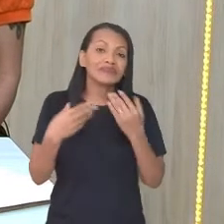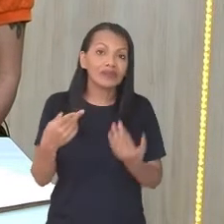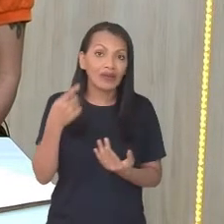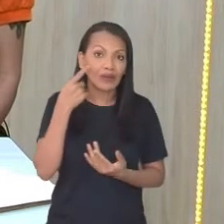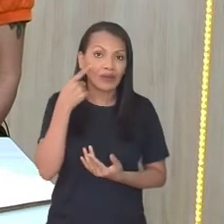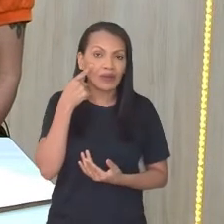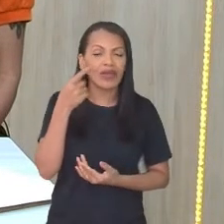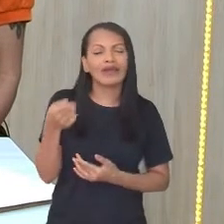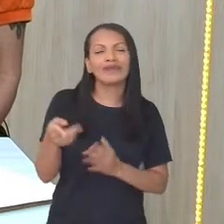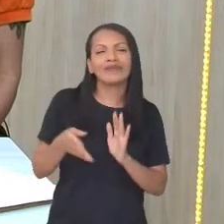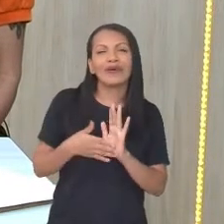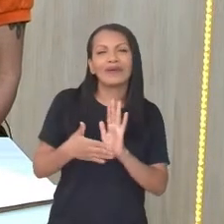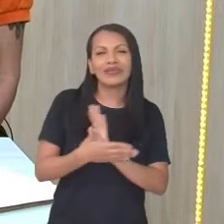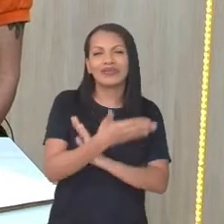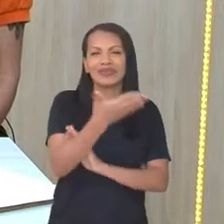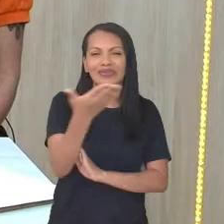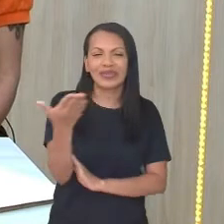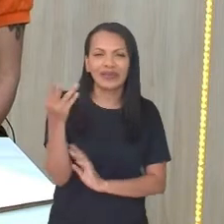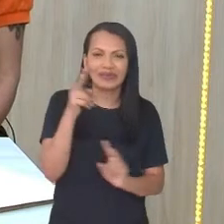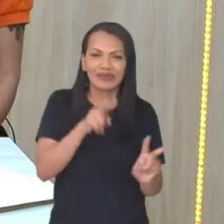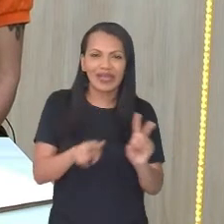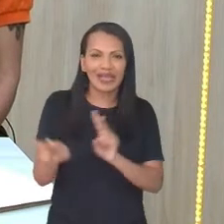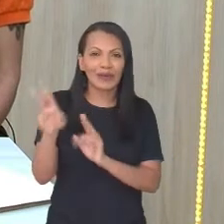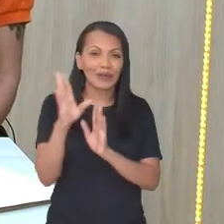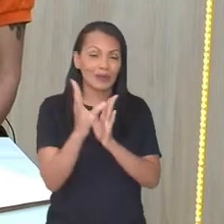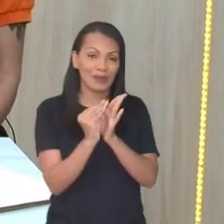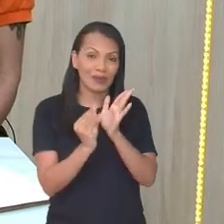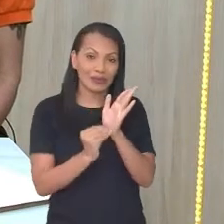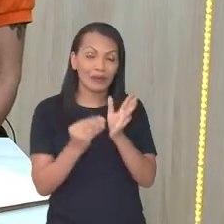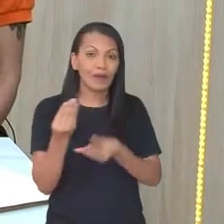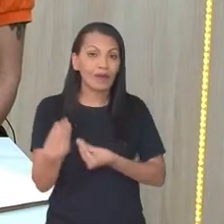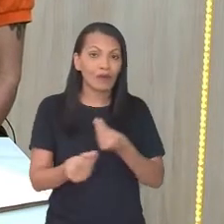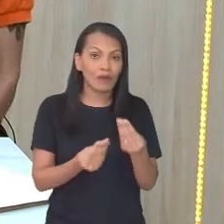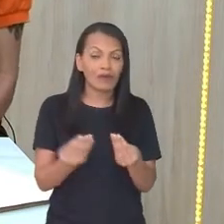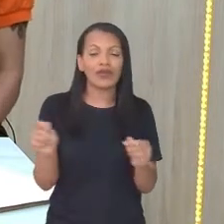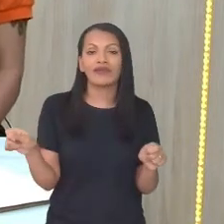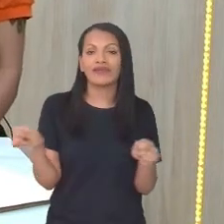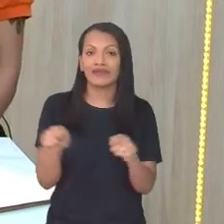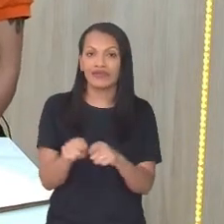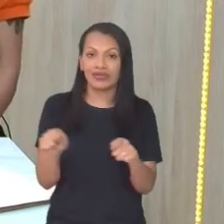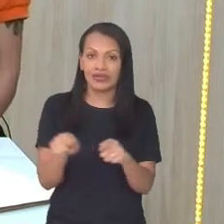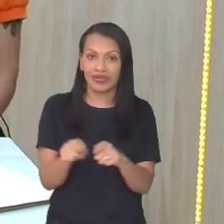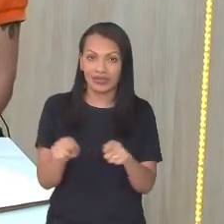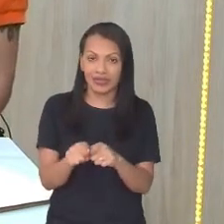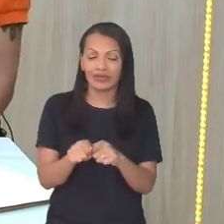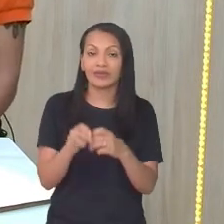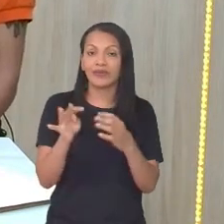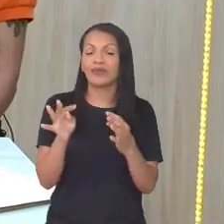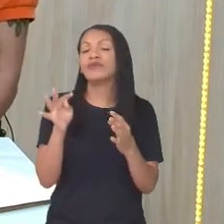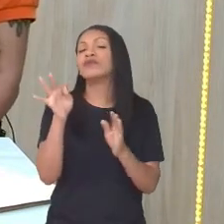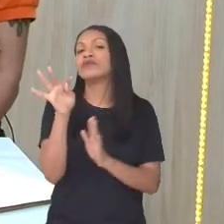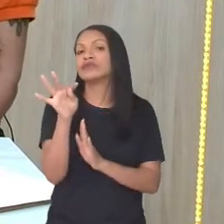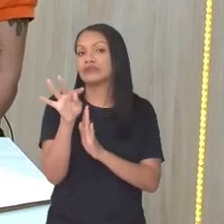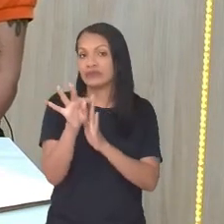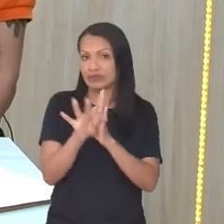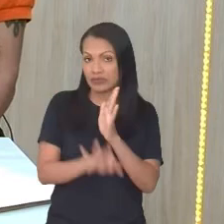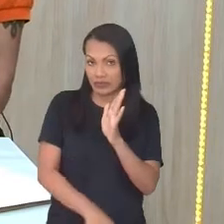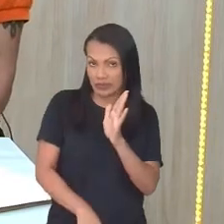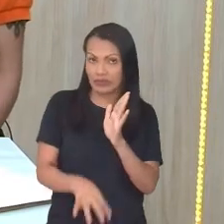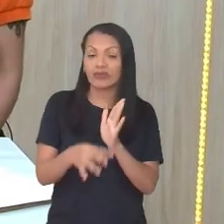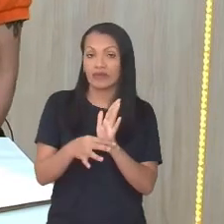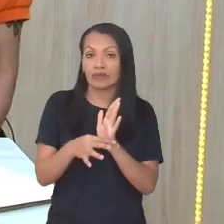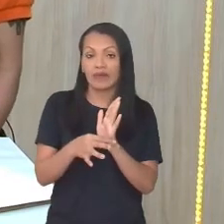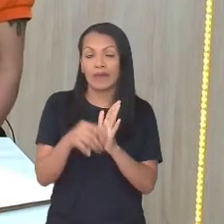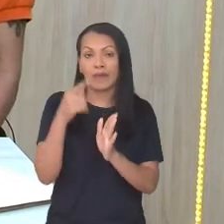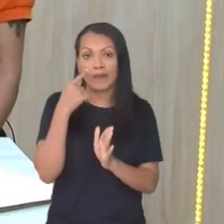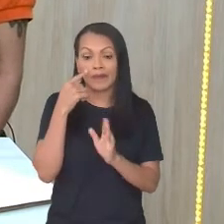para vocês aí esse conteúdo de como é feita essa abordagem desse texto nesse sistema de braille,